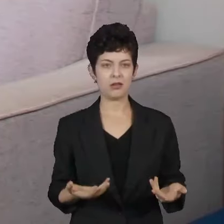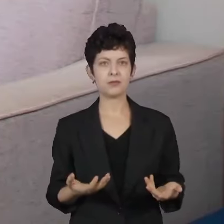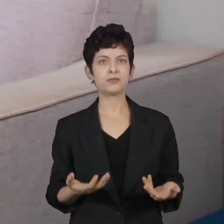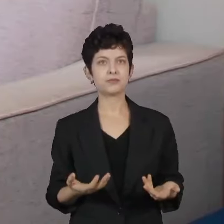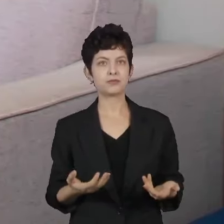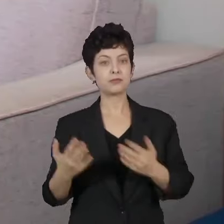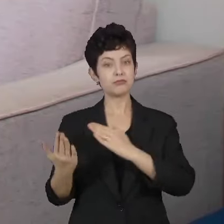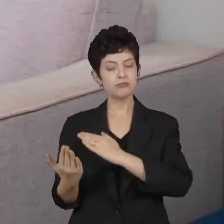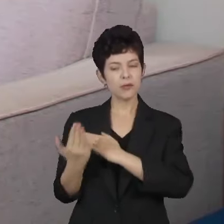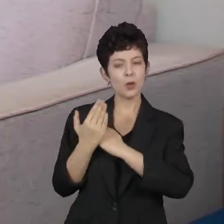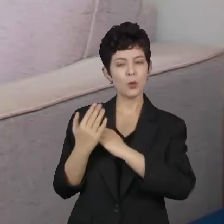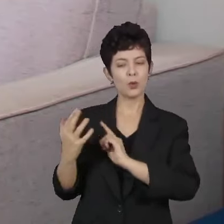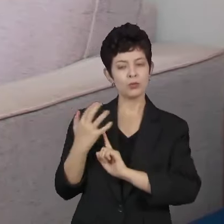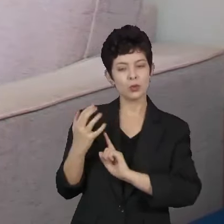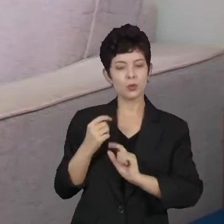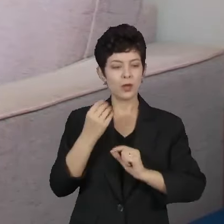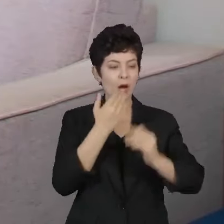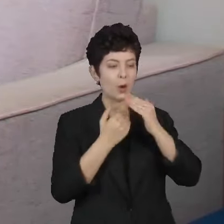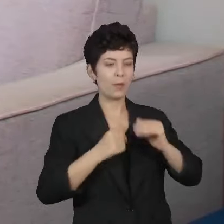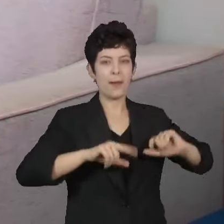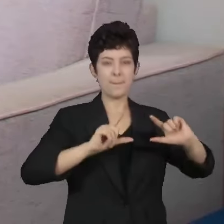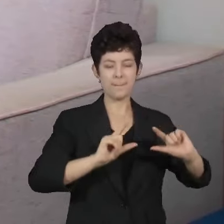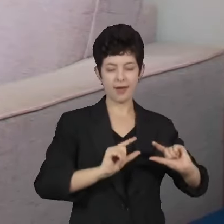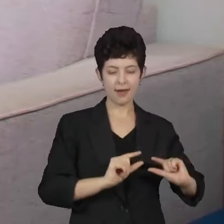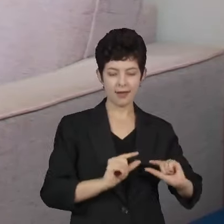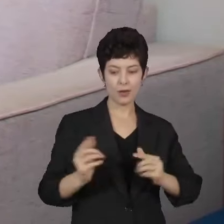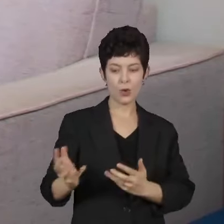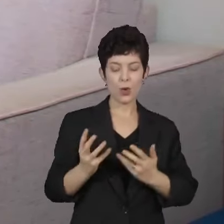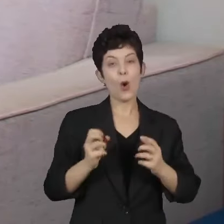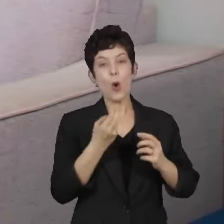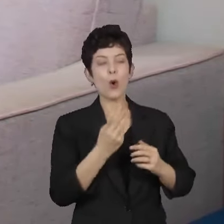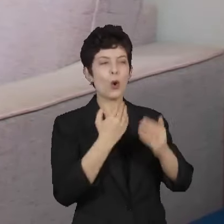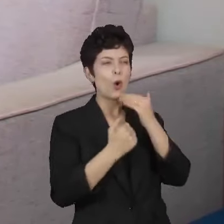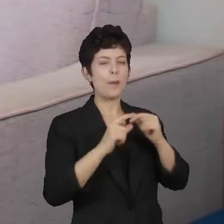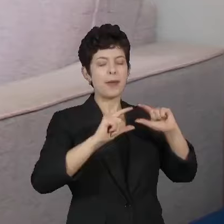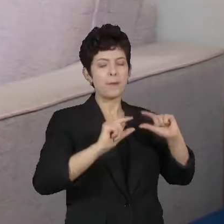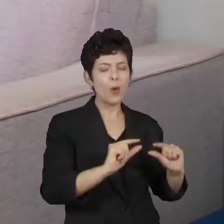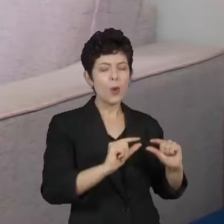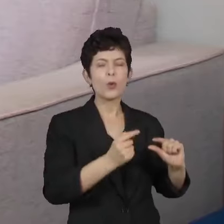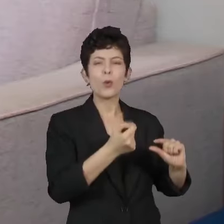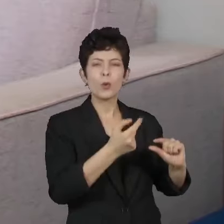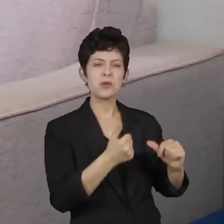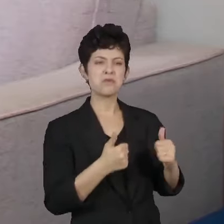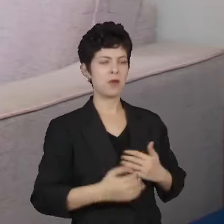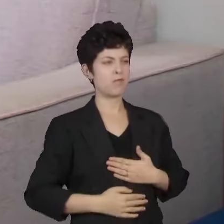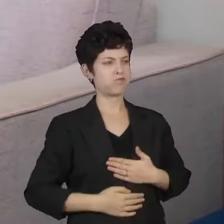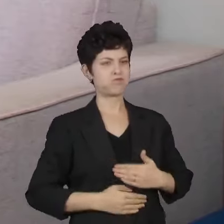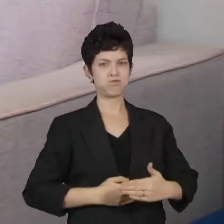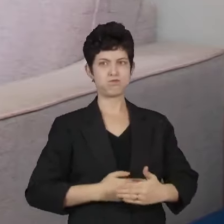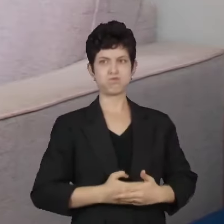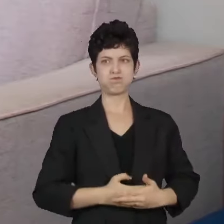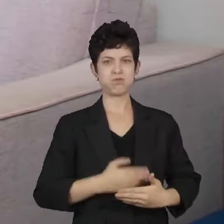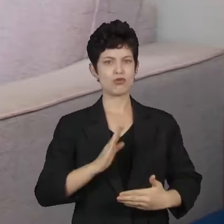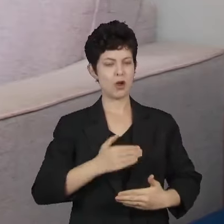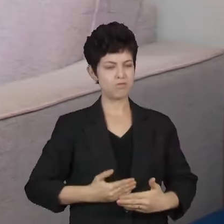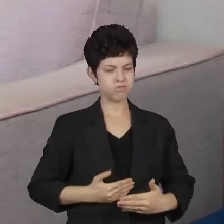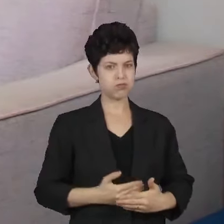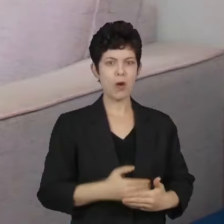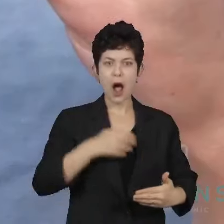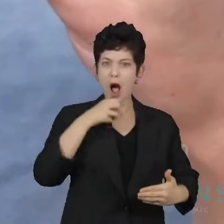Ele faz com que você pare de comer, na verdade, quando você come, você não consegue, você fica estufado, você fica muito satisfeito,